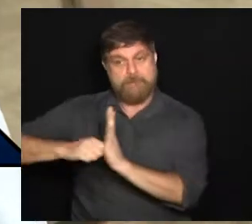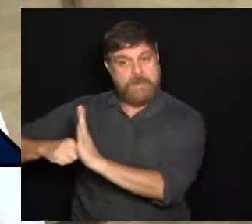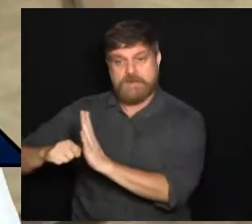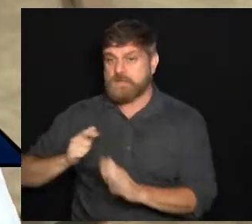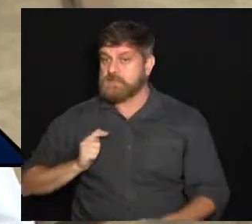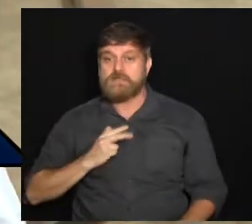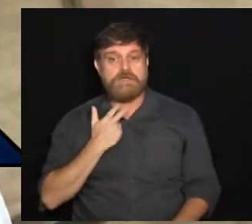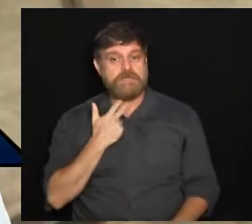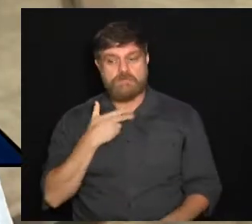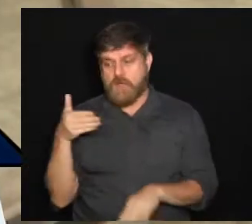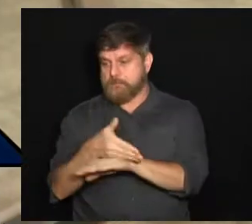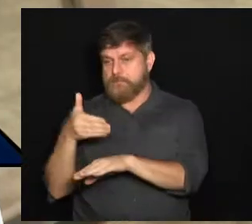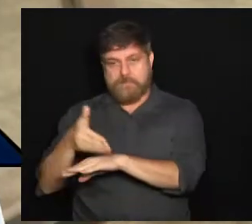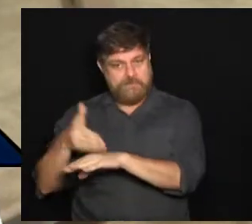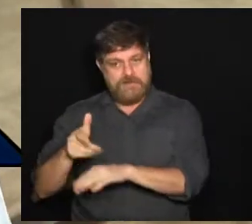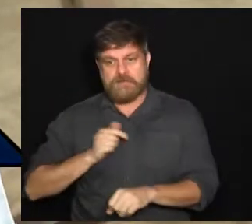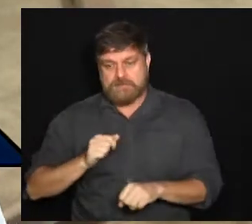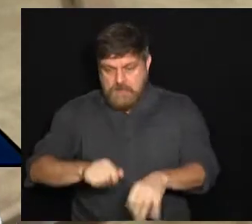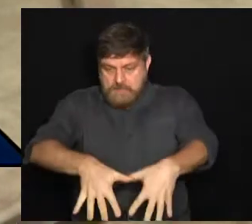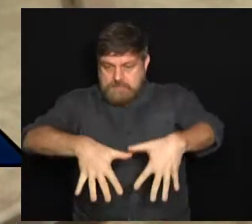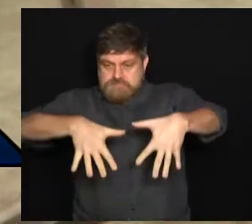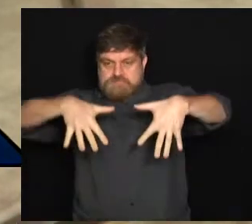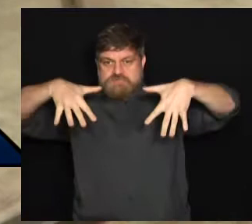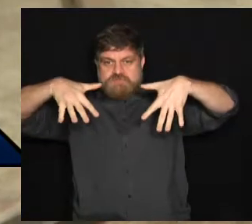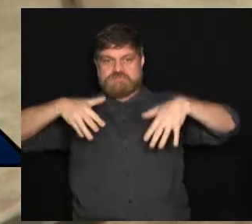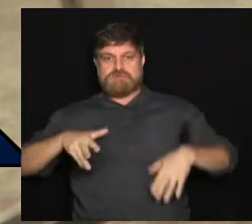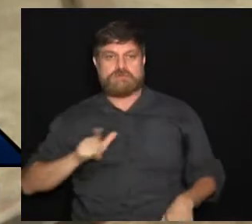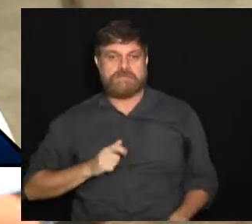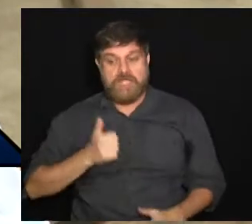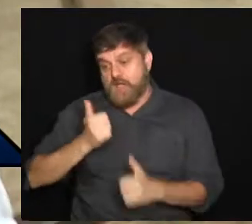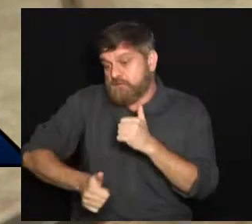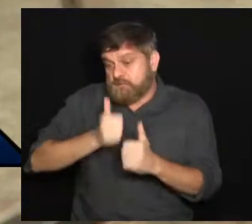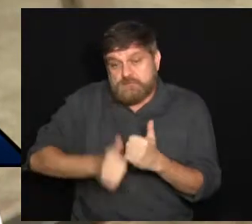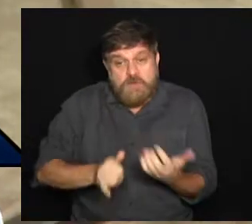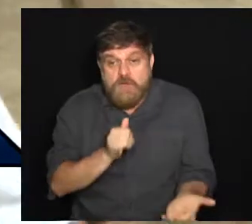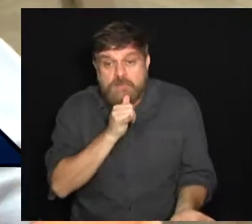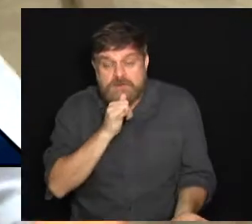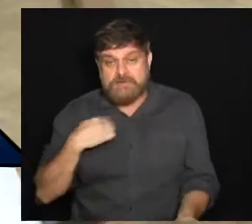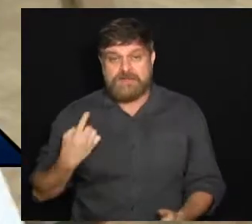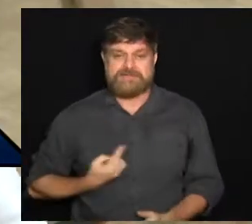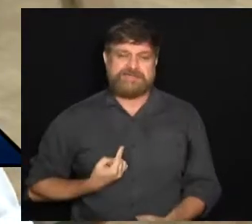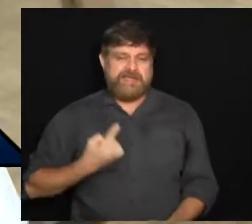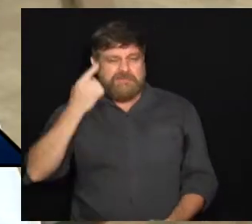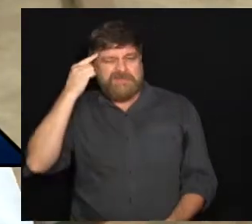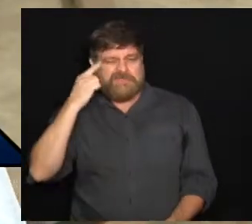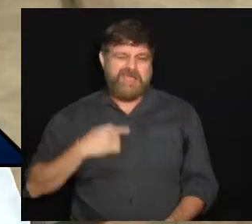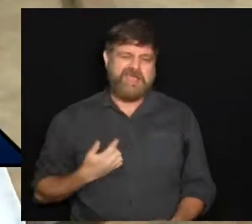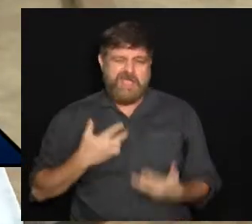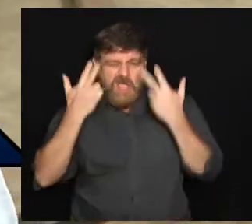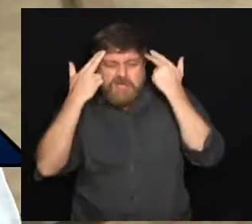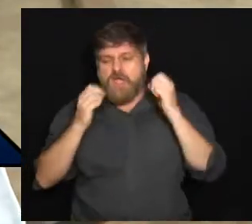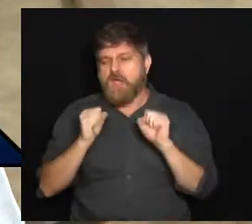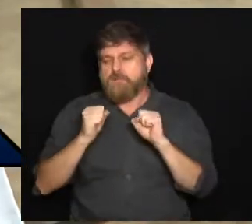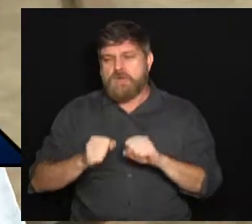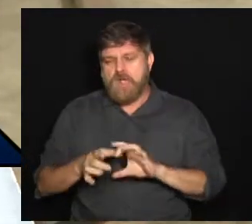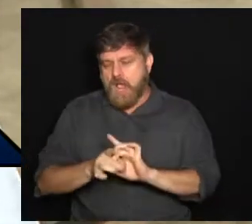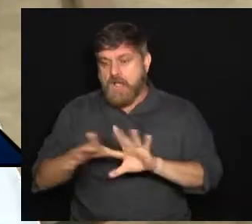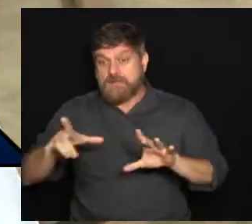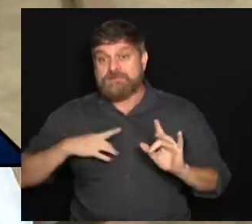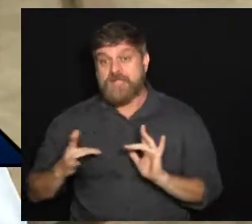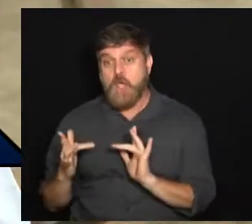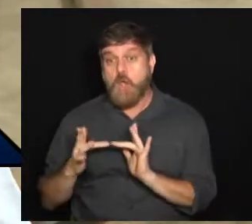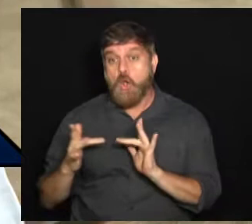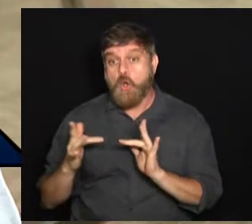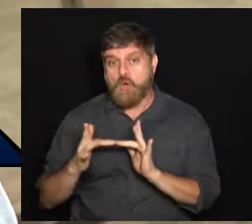os eventos, os ginásios, os eventos que vão ter, mesmo o futebol, por exemplo. Às vezes a gente, o futebol é ao ar livre e tal. O futebol é um esporte de contato.